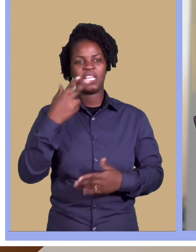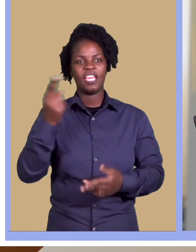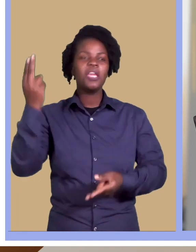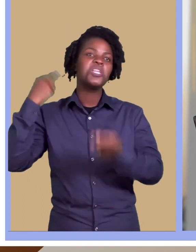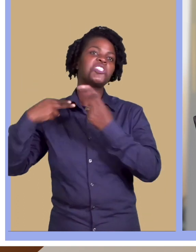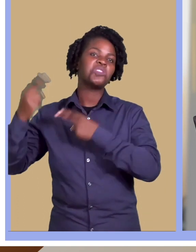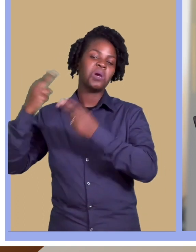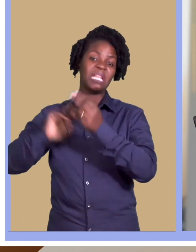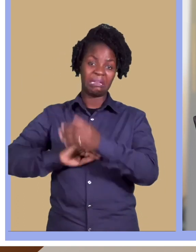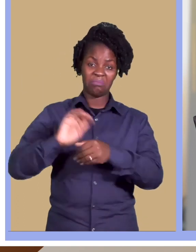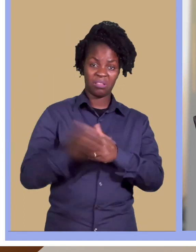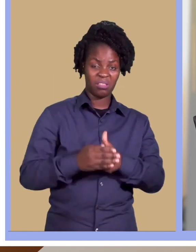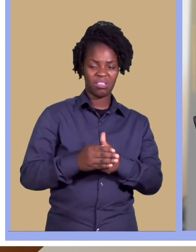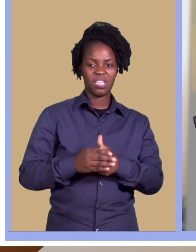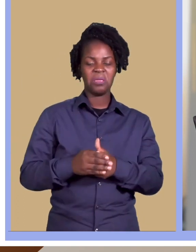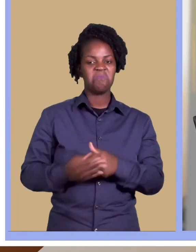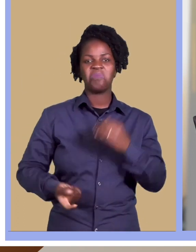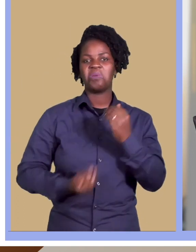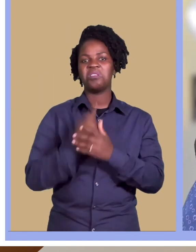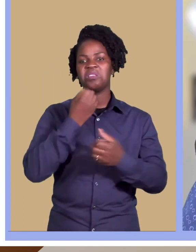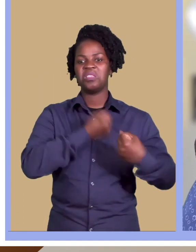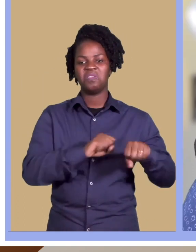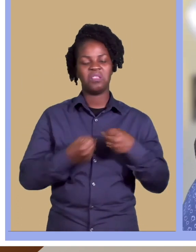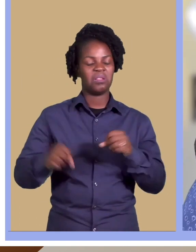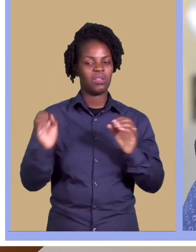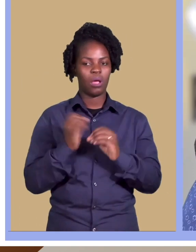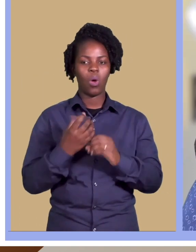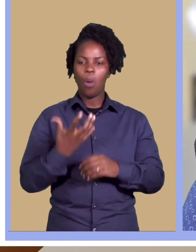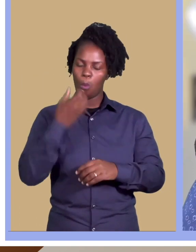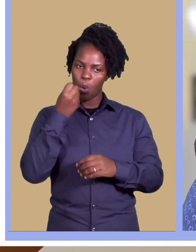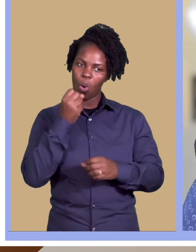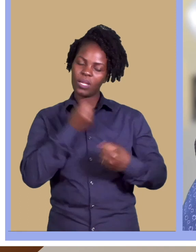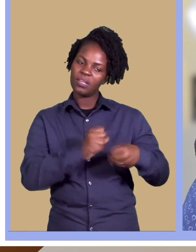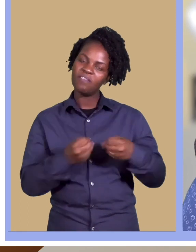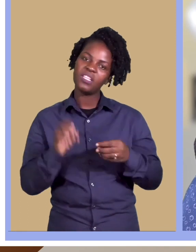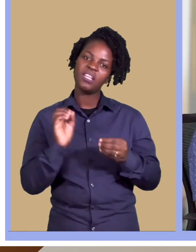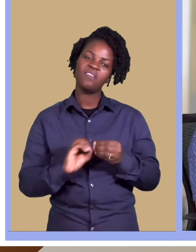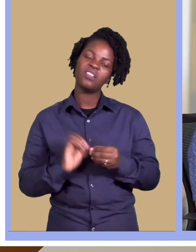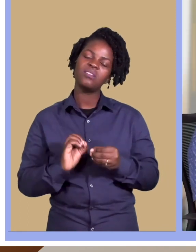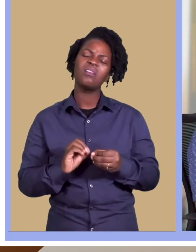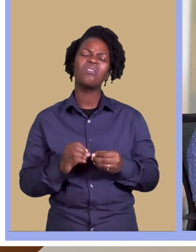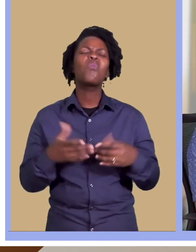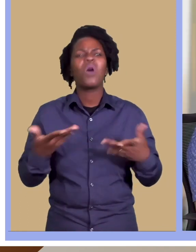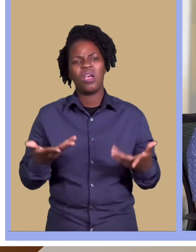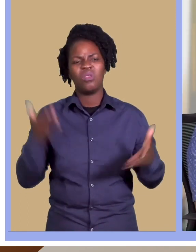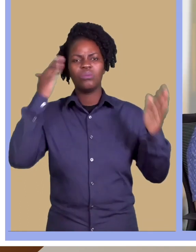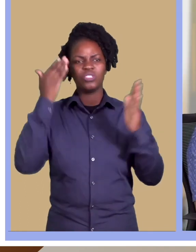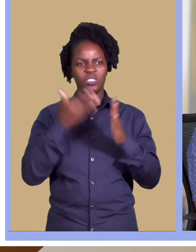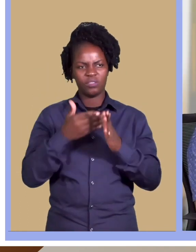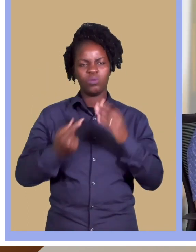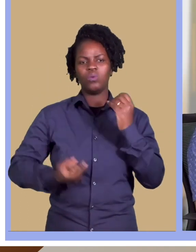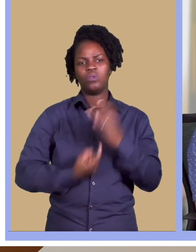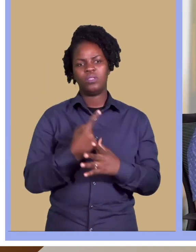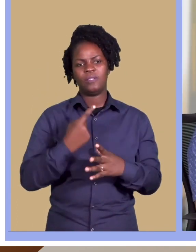Qual a coisa que nós podemos fazer para que haja a implementação efetiva? O que nós propusemos como FAMOD era